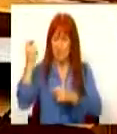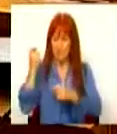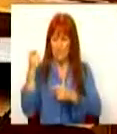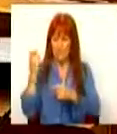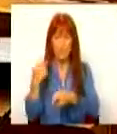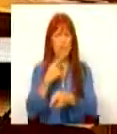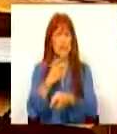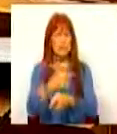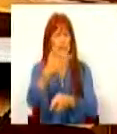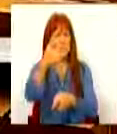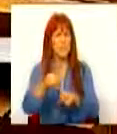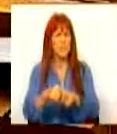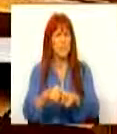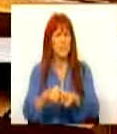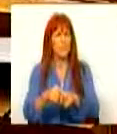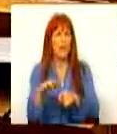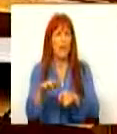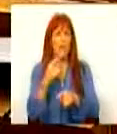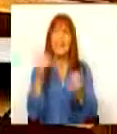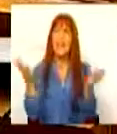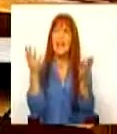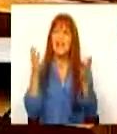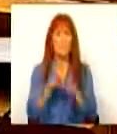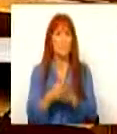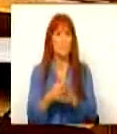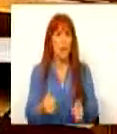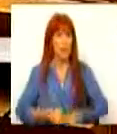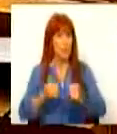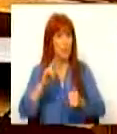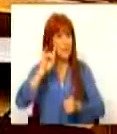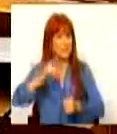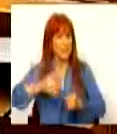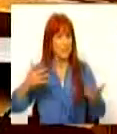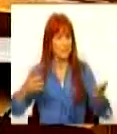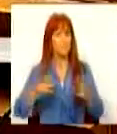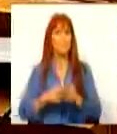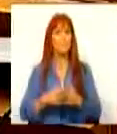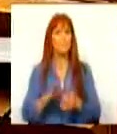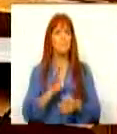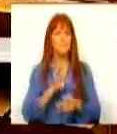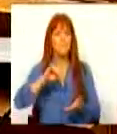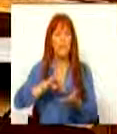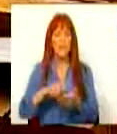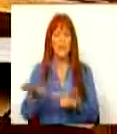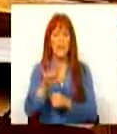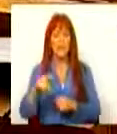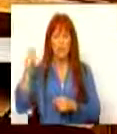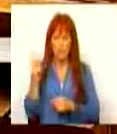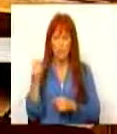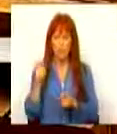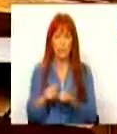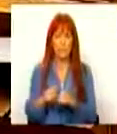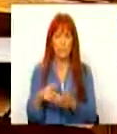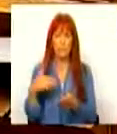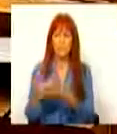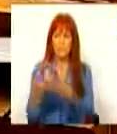aludiu, ainda que de uma forma ligeira, é bom saber que o Centro Nacional de Pensões já foi